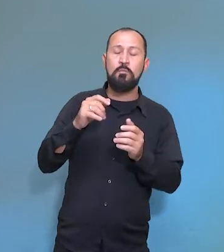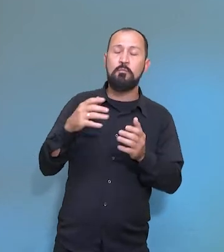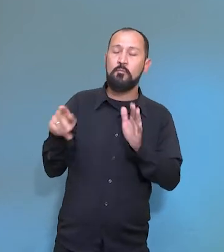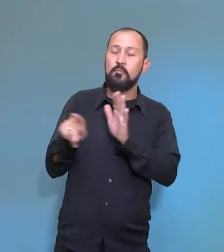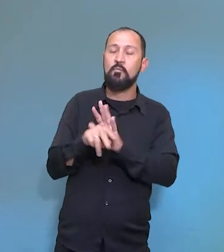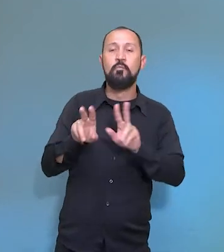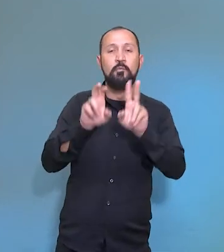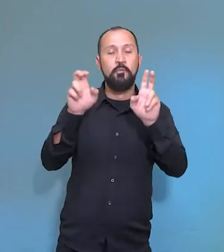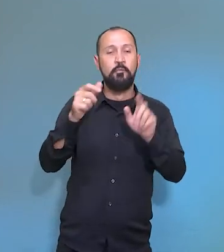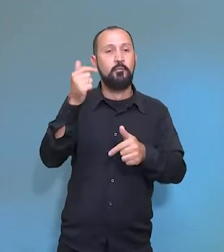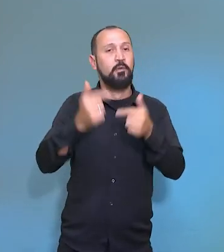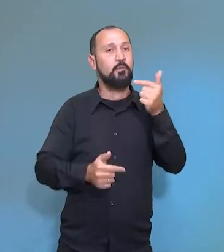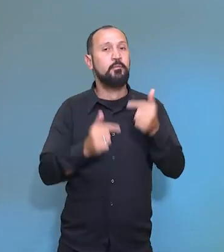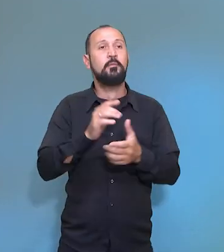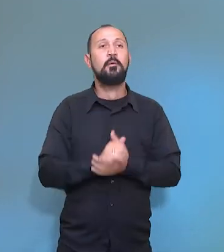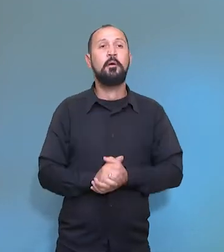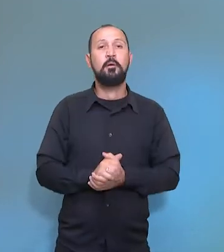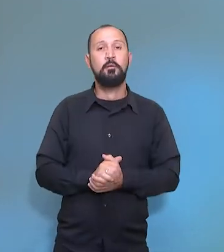pelas editorias de política.